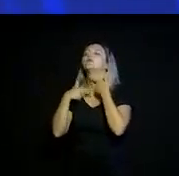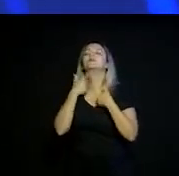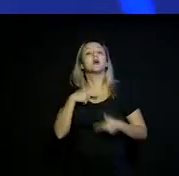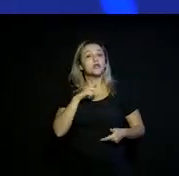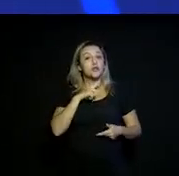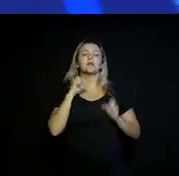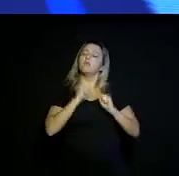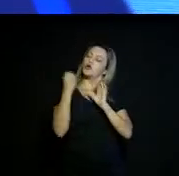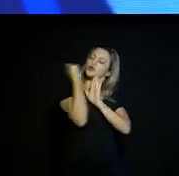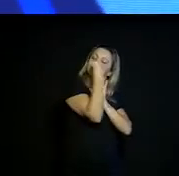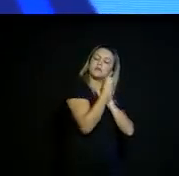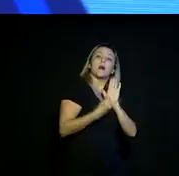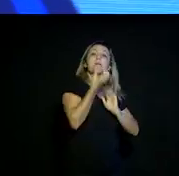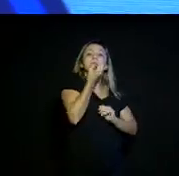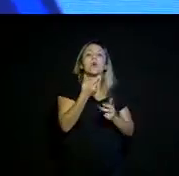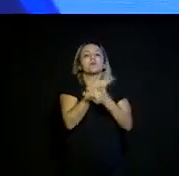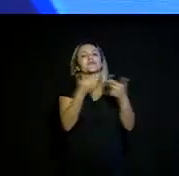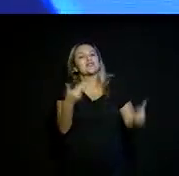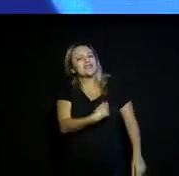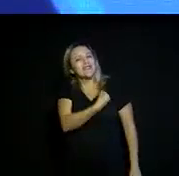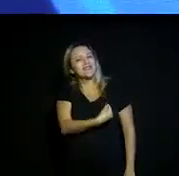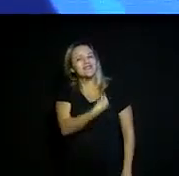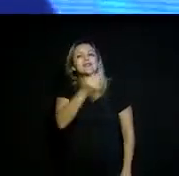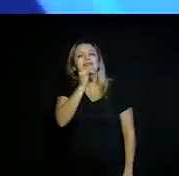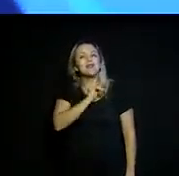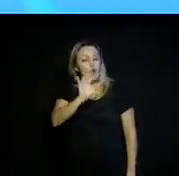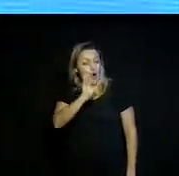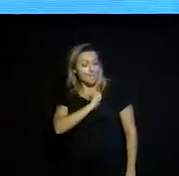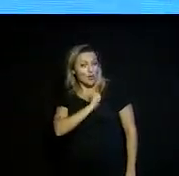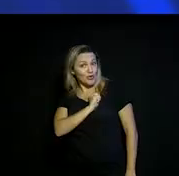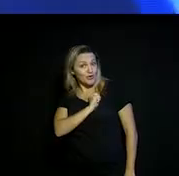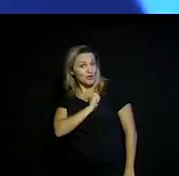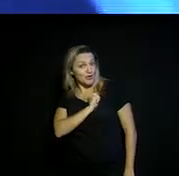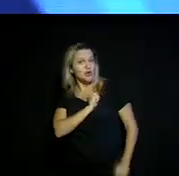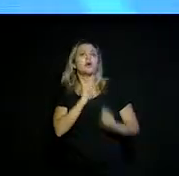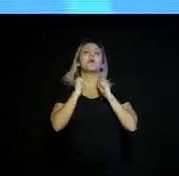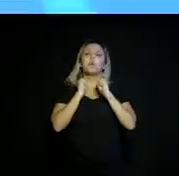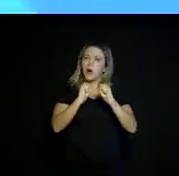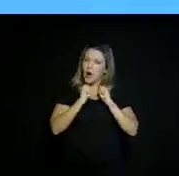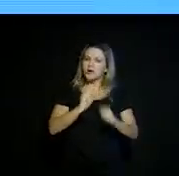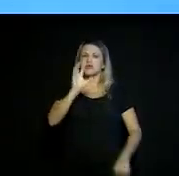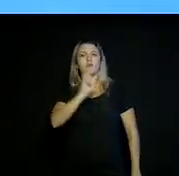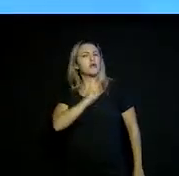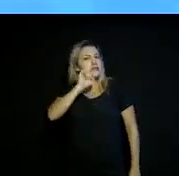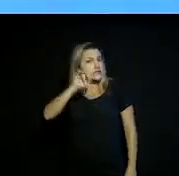que é possível as boas coisas da vida, amor, por exemplo? Será que é possível amar sem